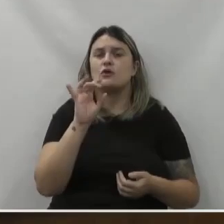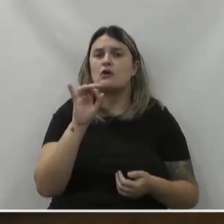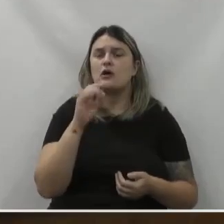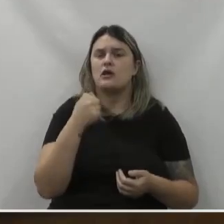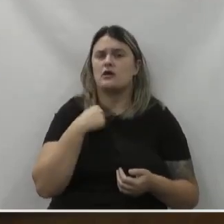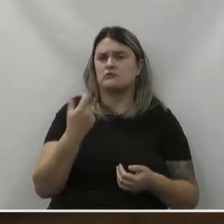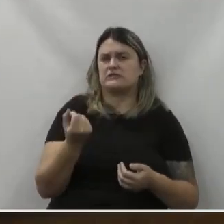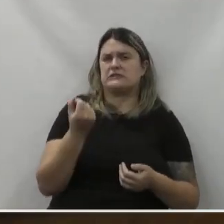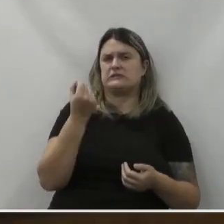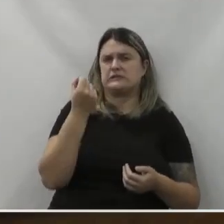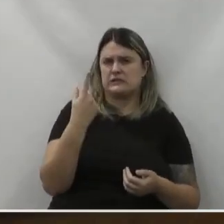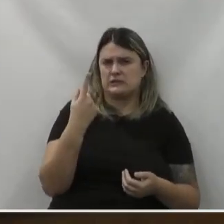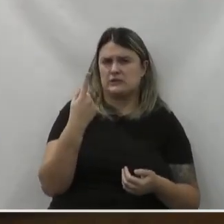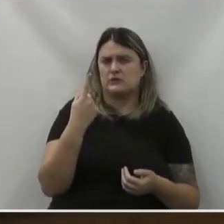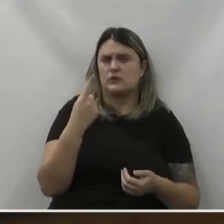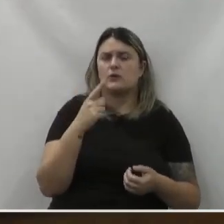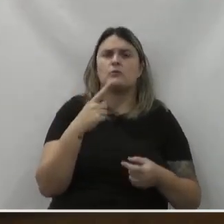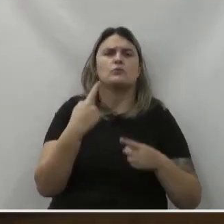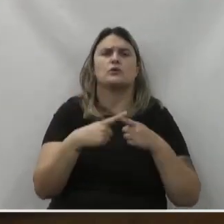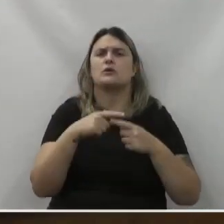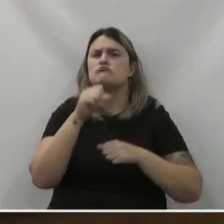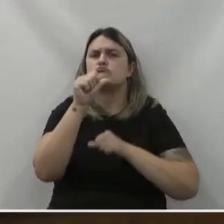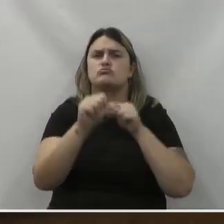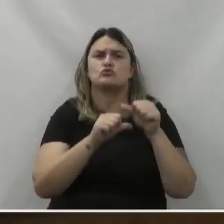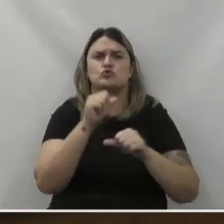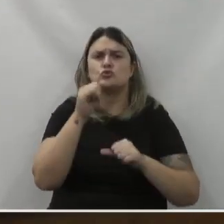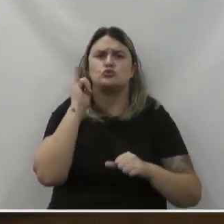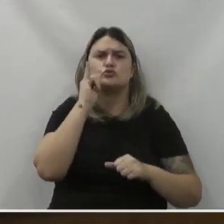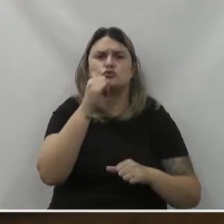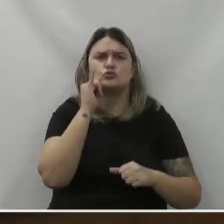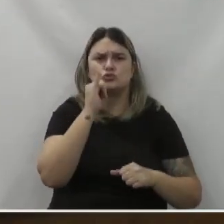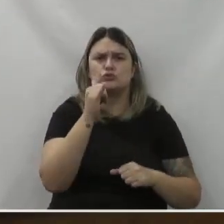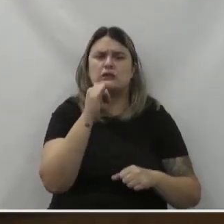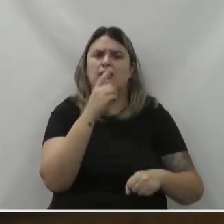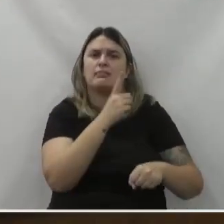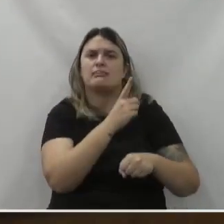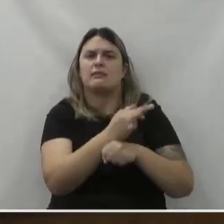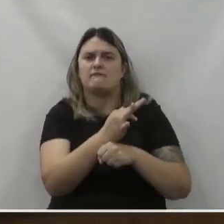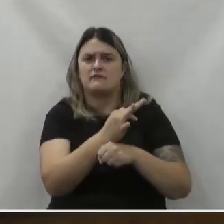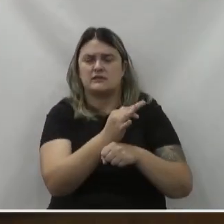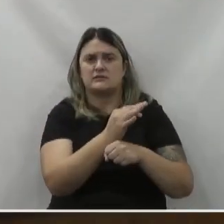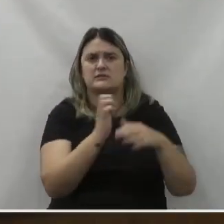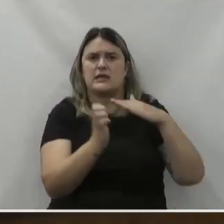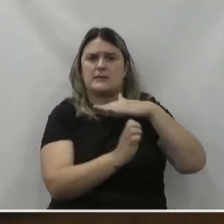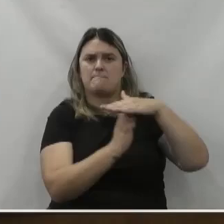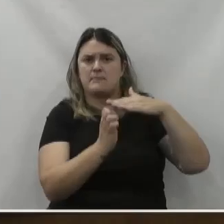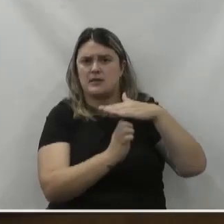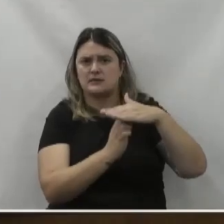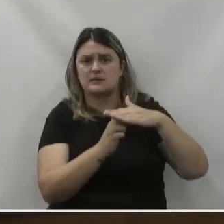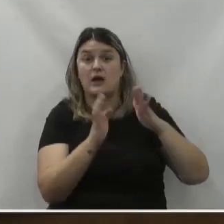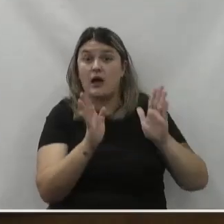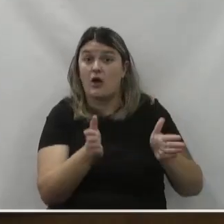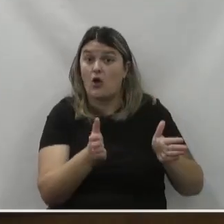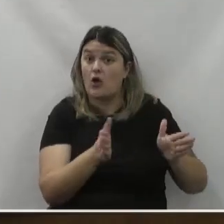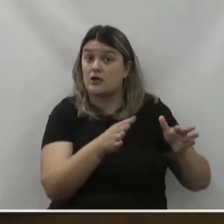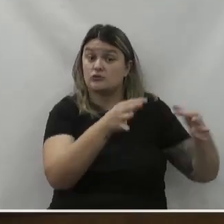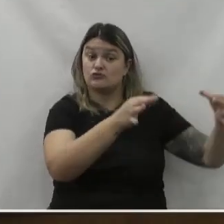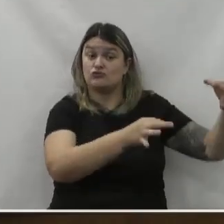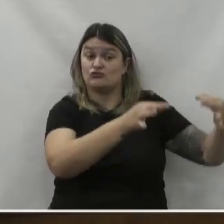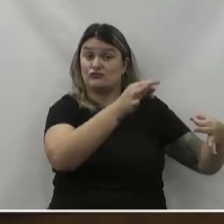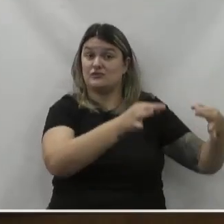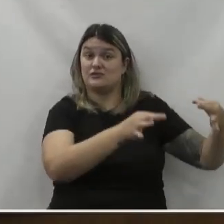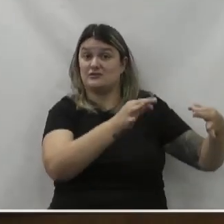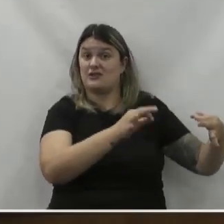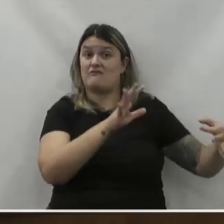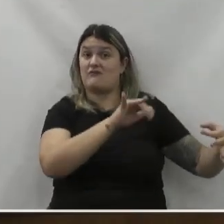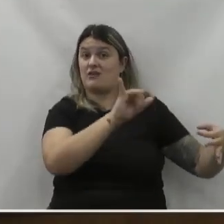causa estranheza, essa mudança brusca de discurso e uma defesa da empresa. No momento está na Justiça, não compete